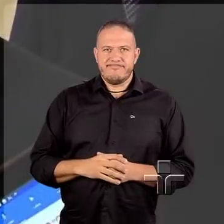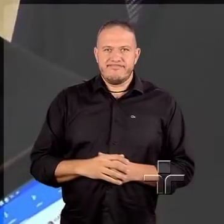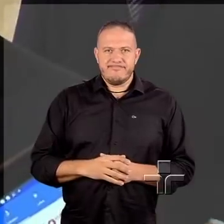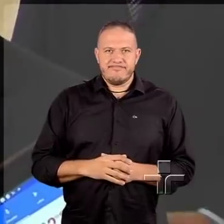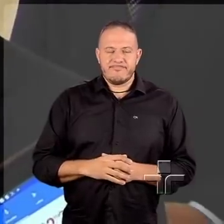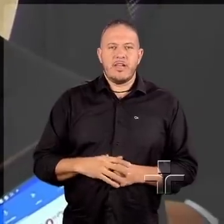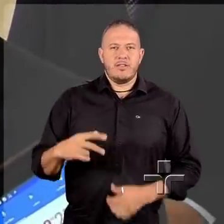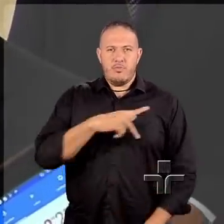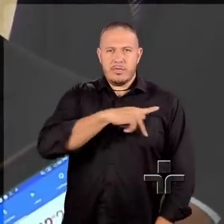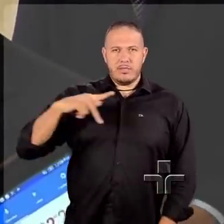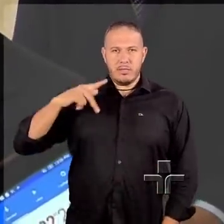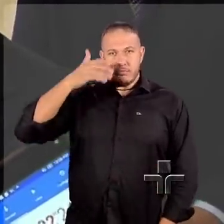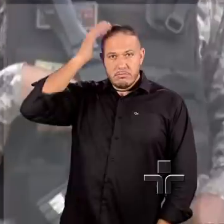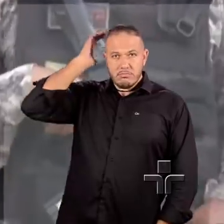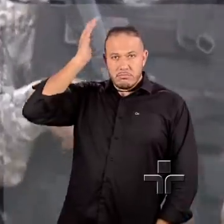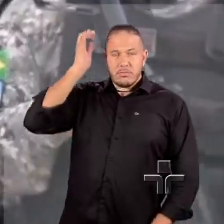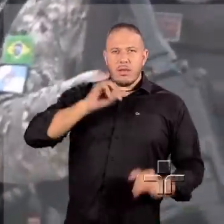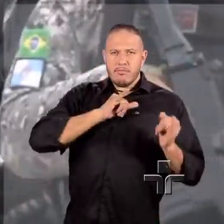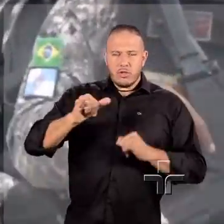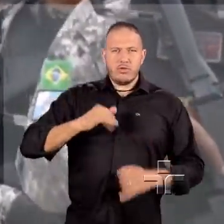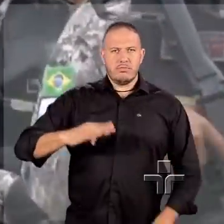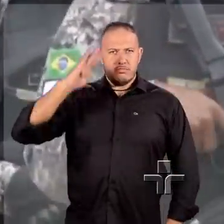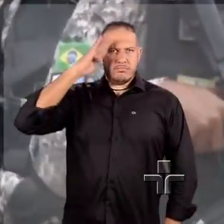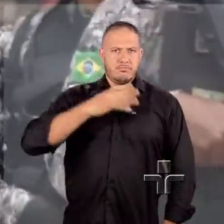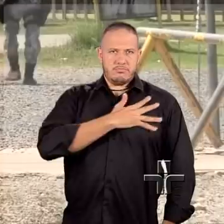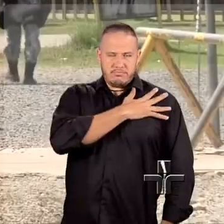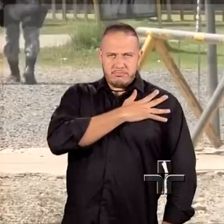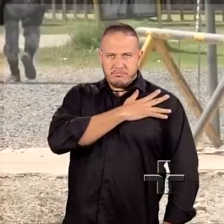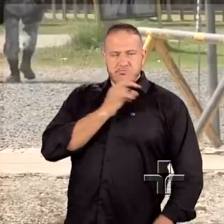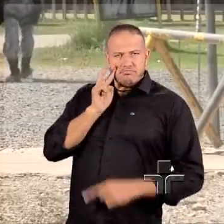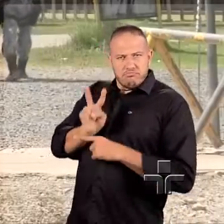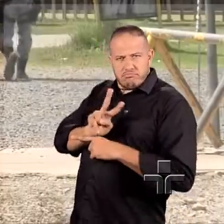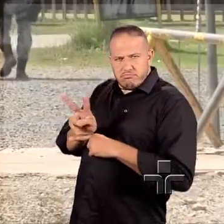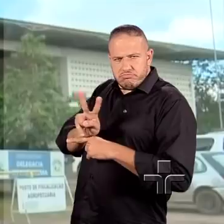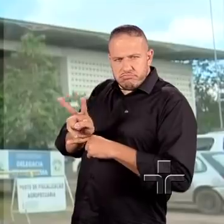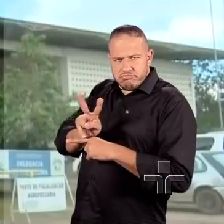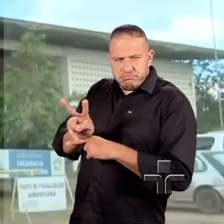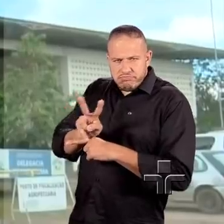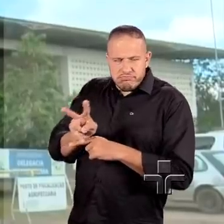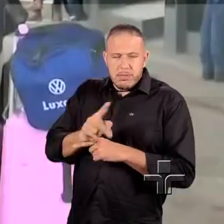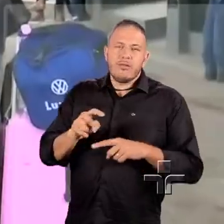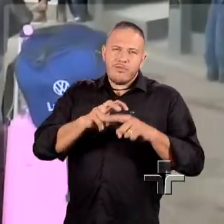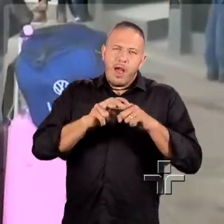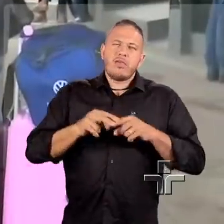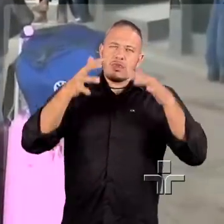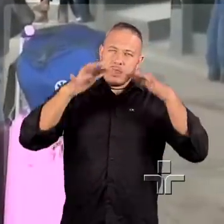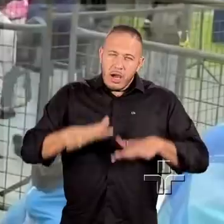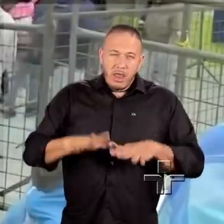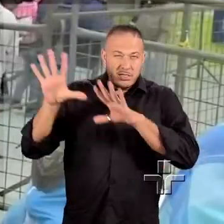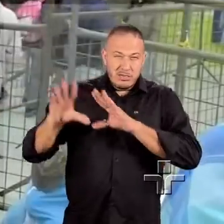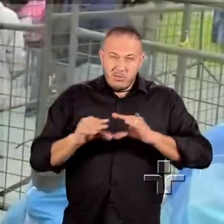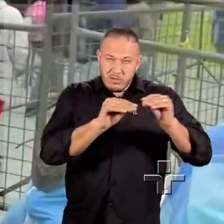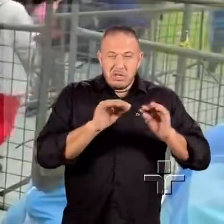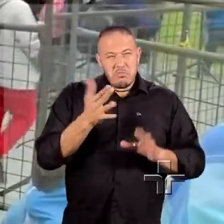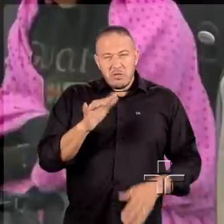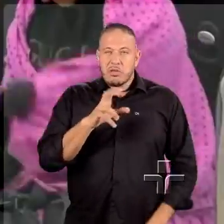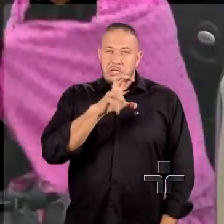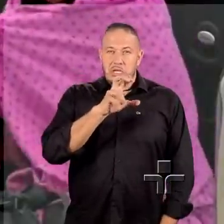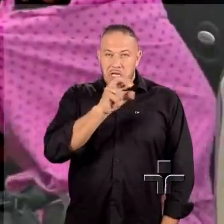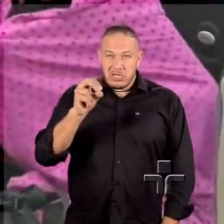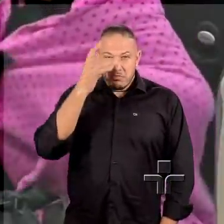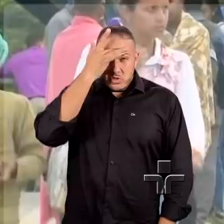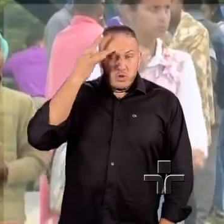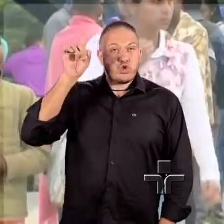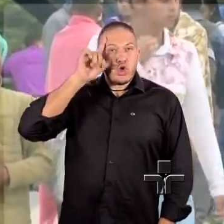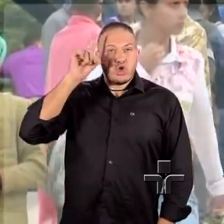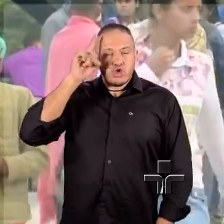E o presidente Michel Temer enviou tropas para a fronteira. No auge da crise migratória, estima-se que cerca de 500 pessoas por